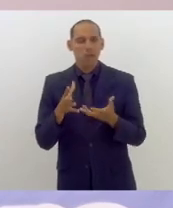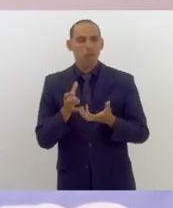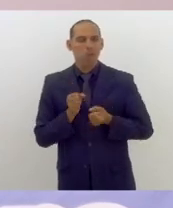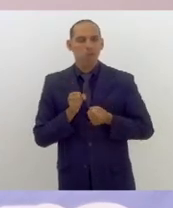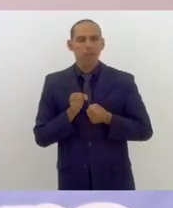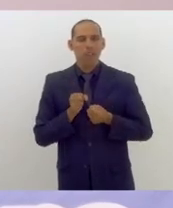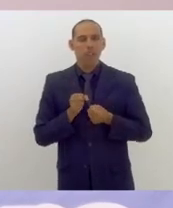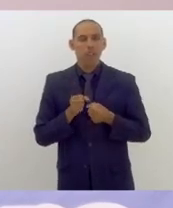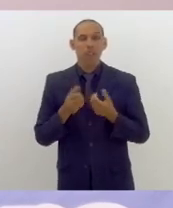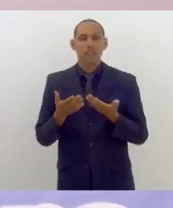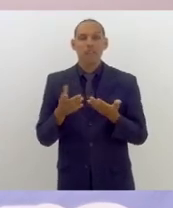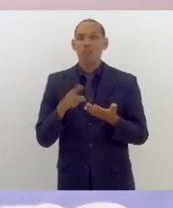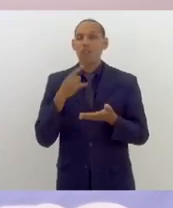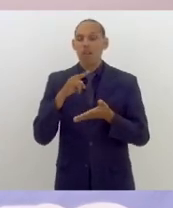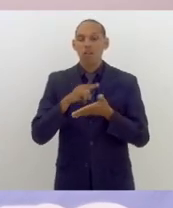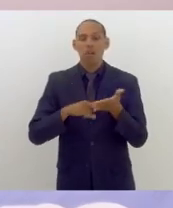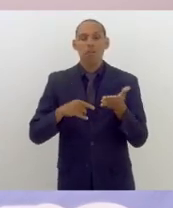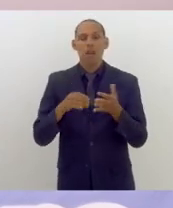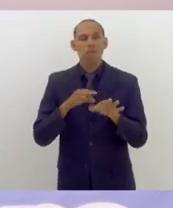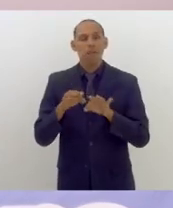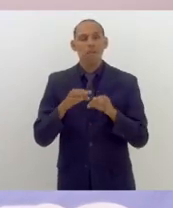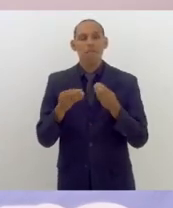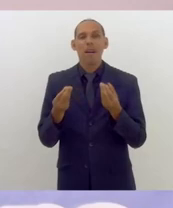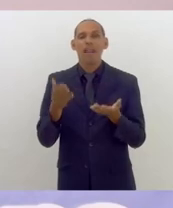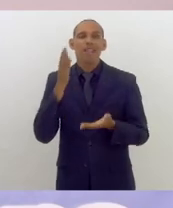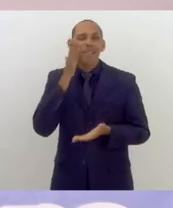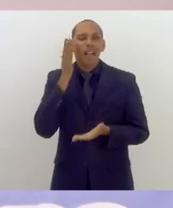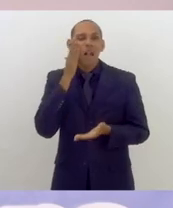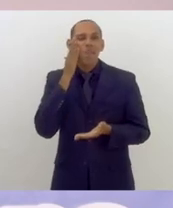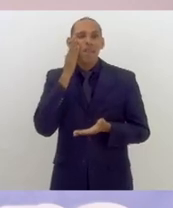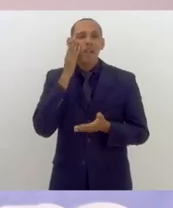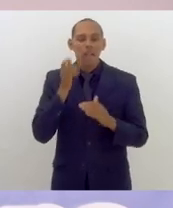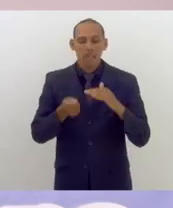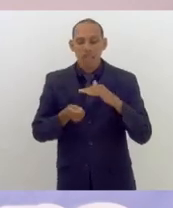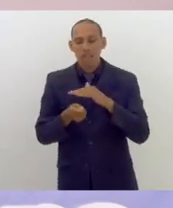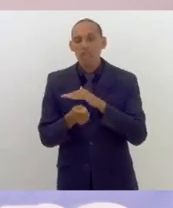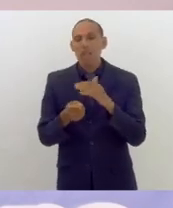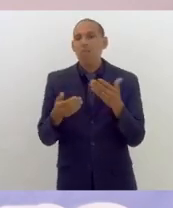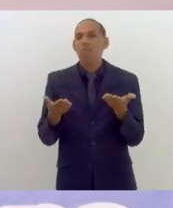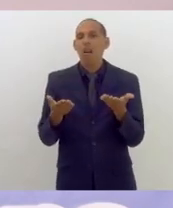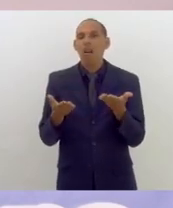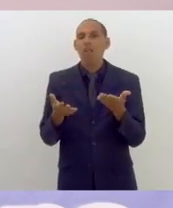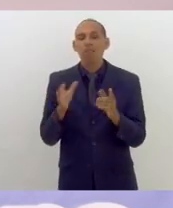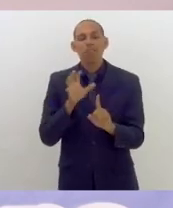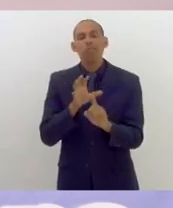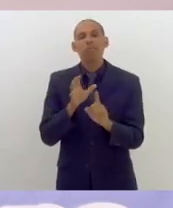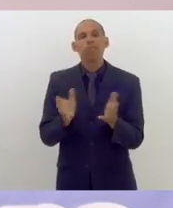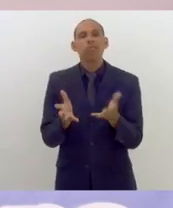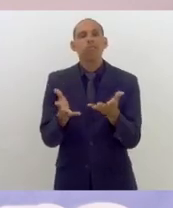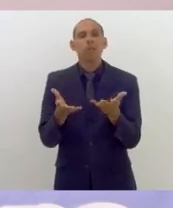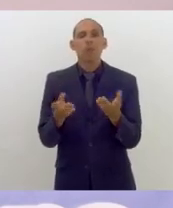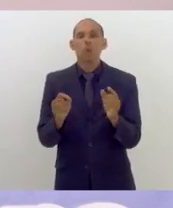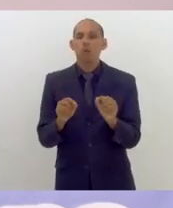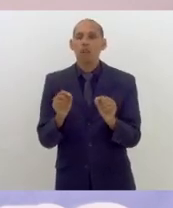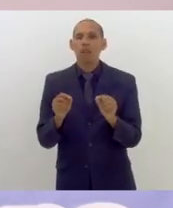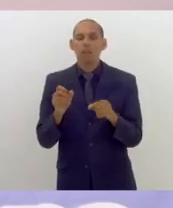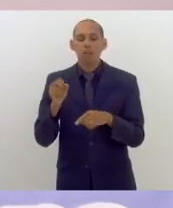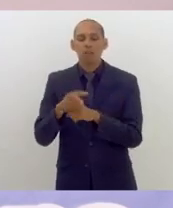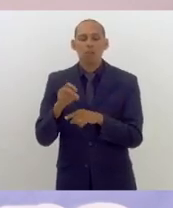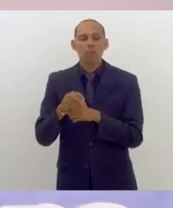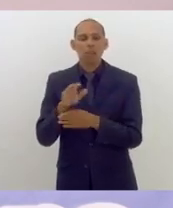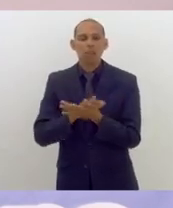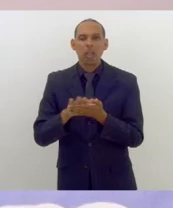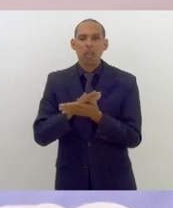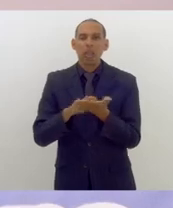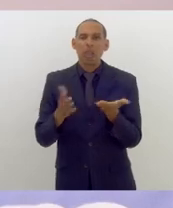para saber qual foi a o incentivo né porque geralmente não incentivo né não gera quase que emprego nenhuma nem incentivo